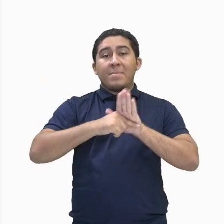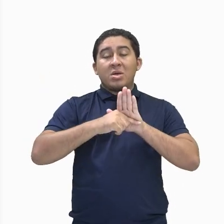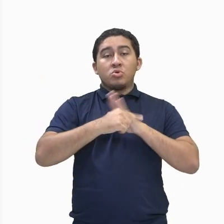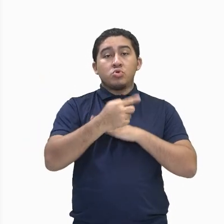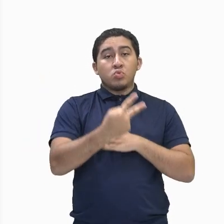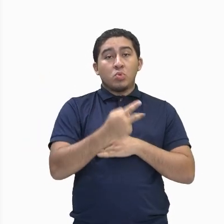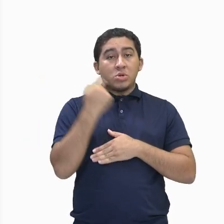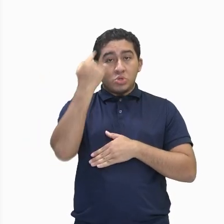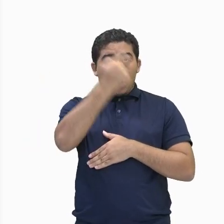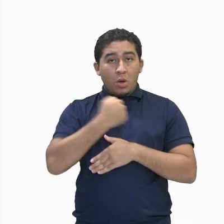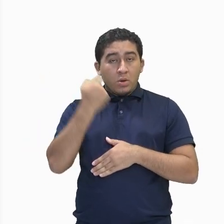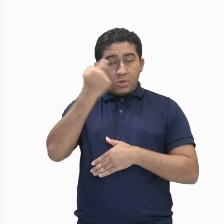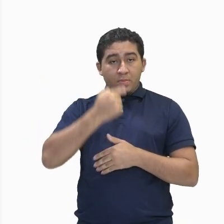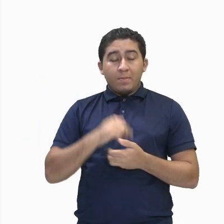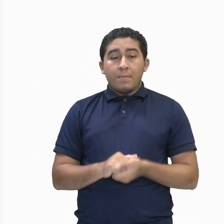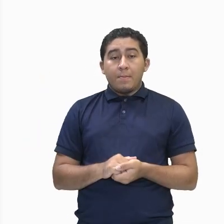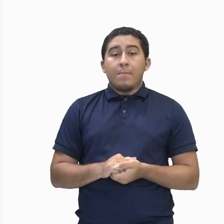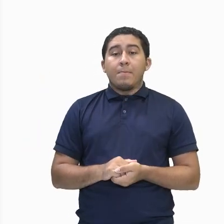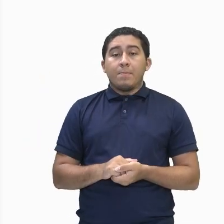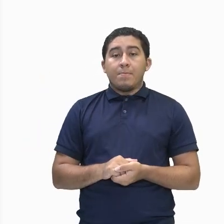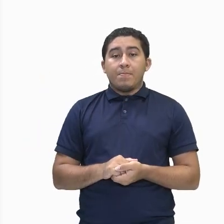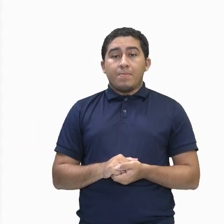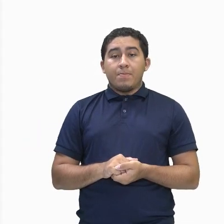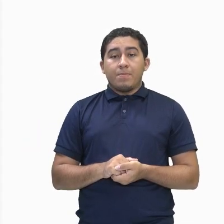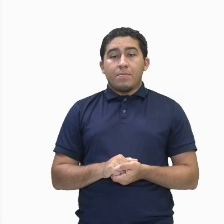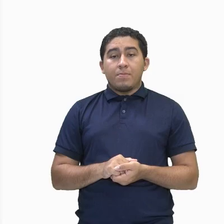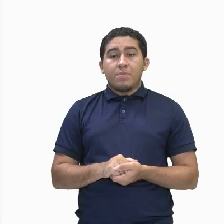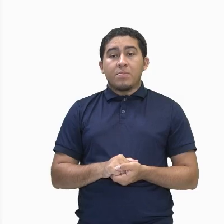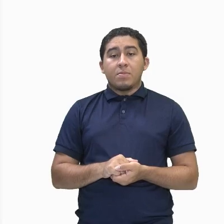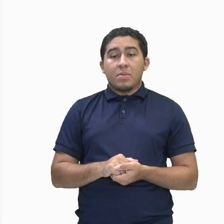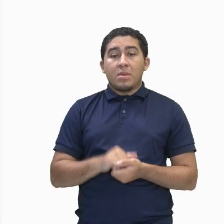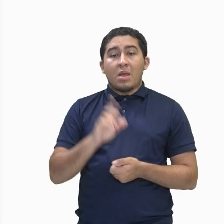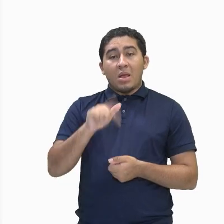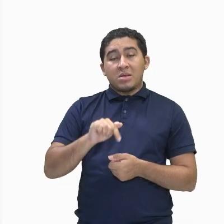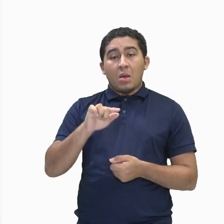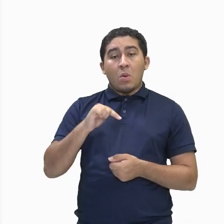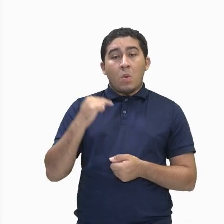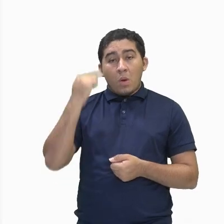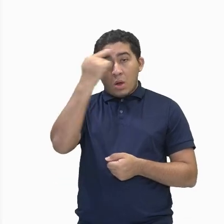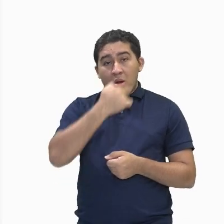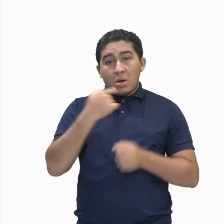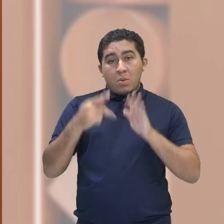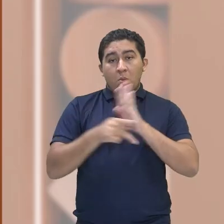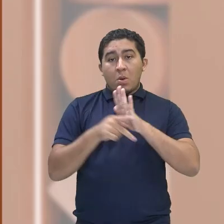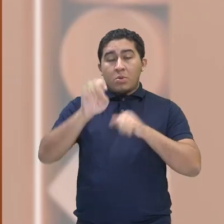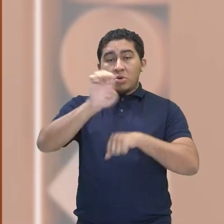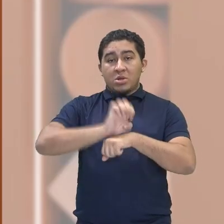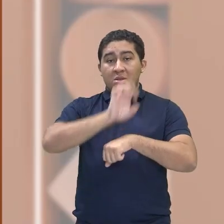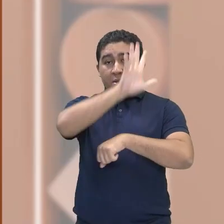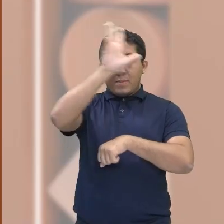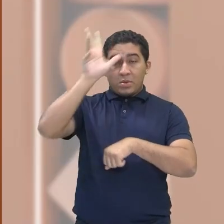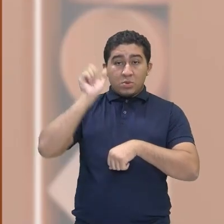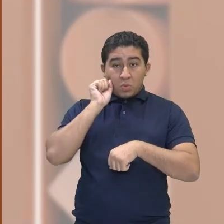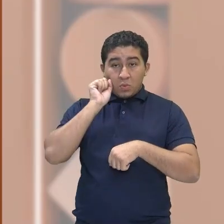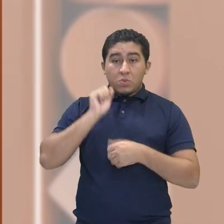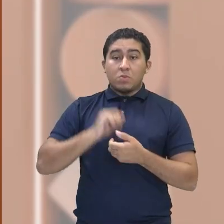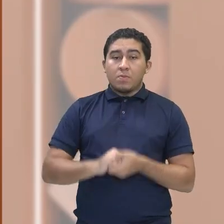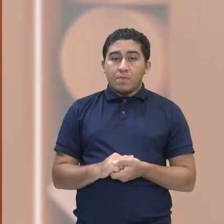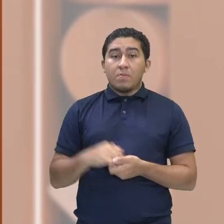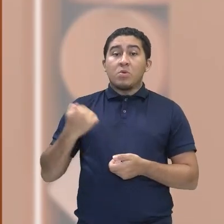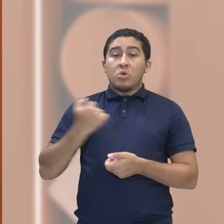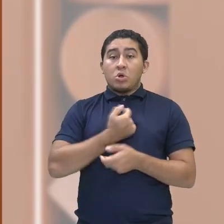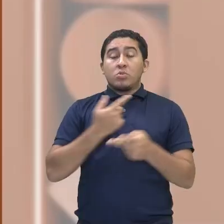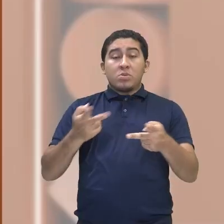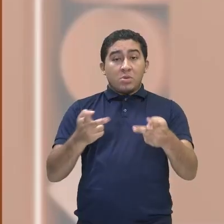bom? Então, esses são aí os fusos horários no Amazonas. E aí nós vimos os diversos